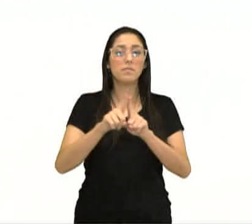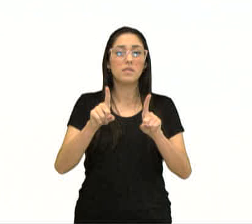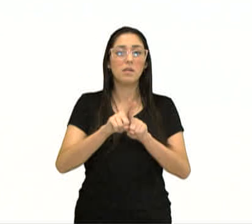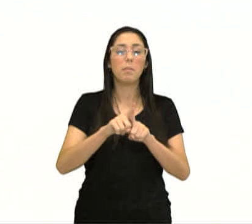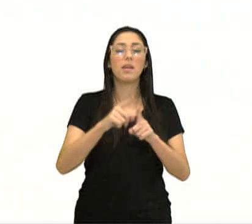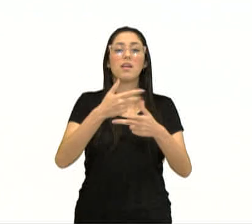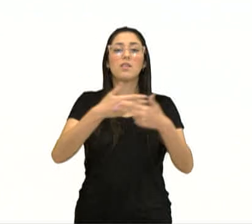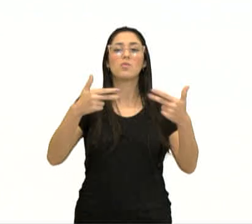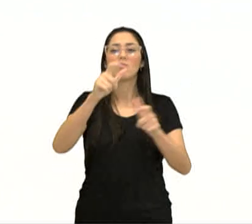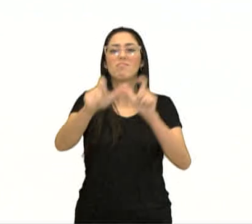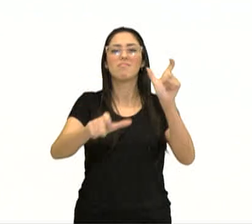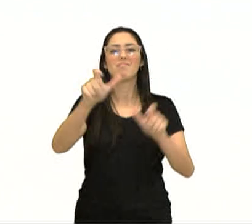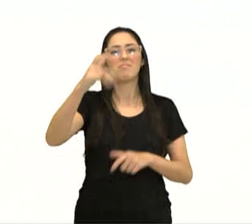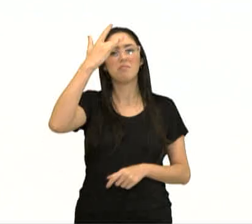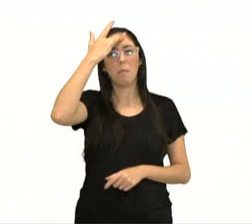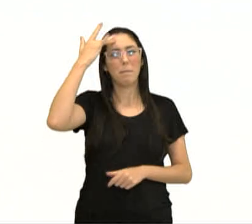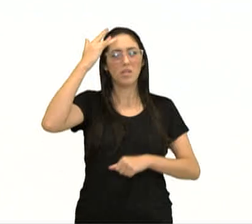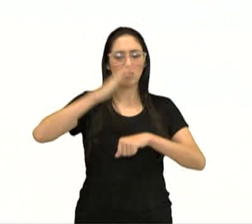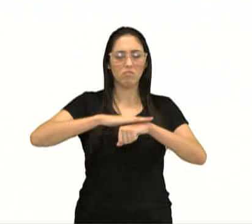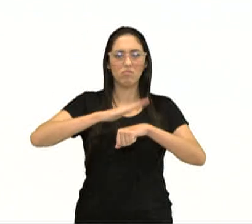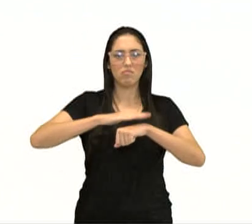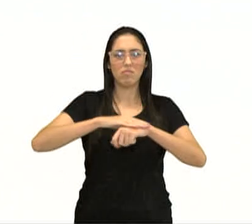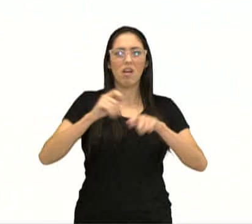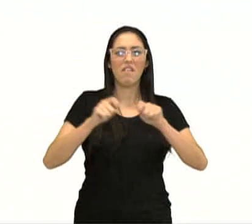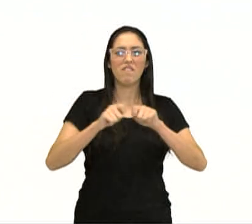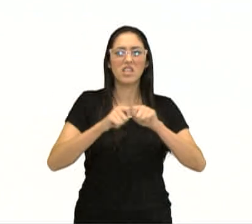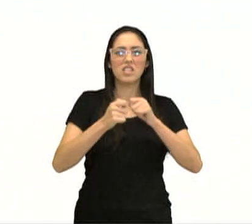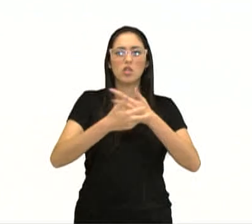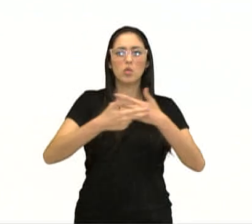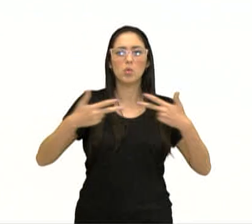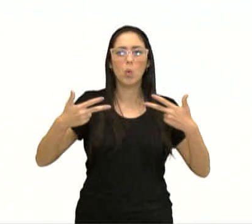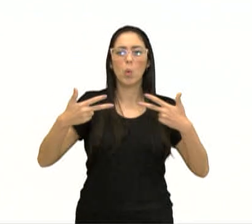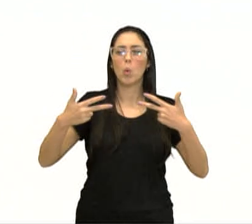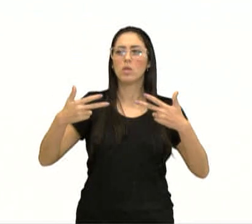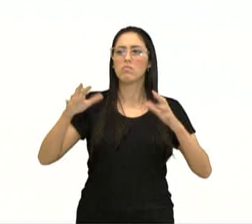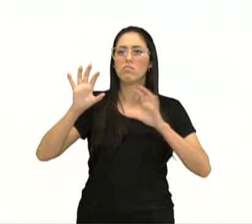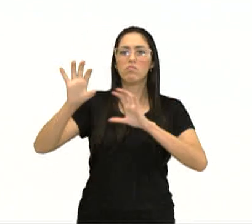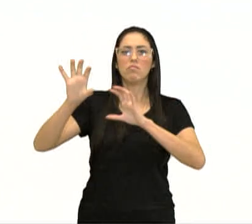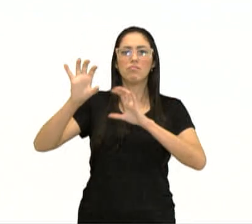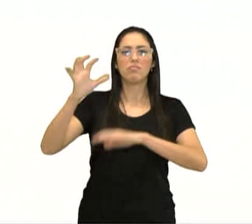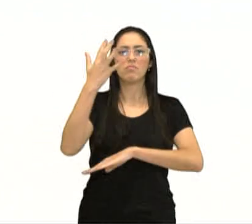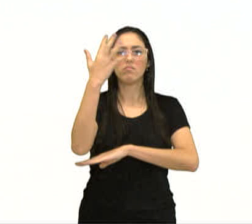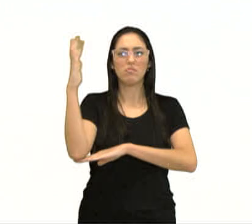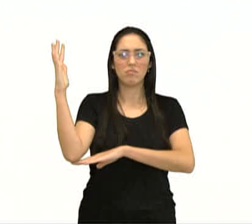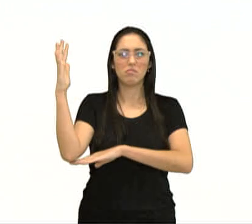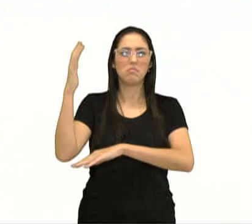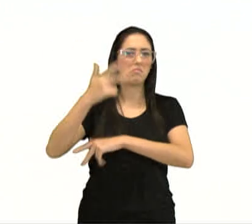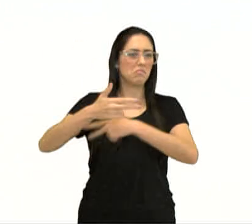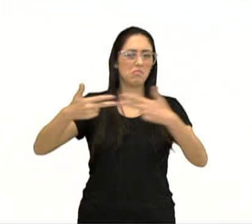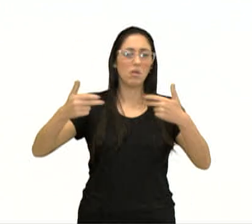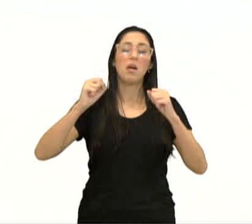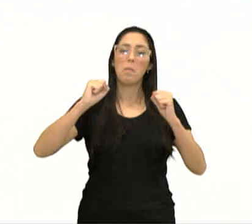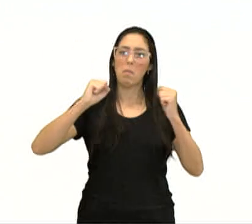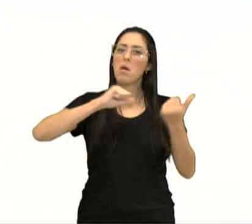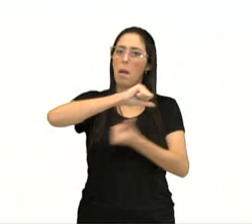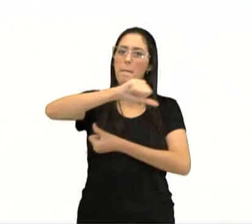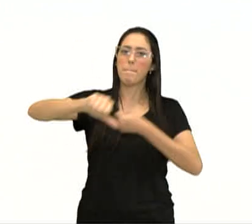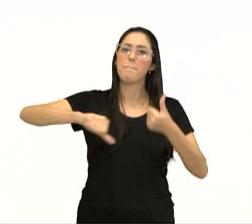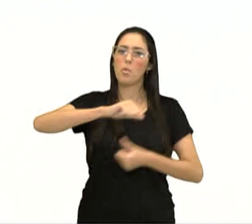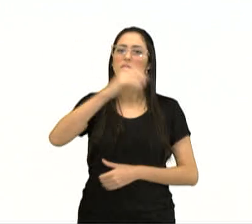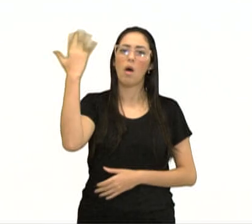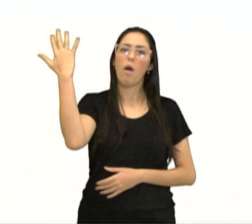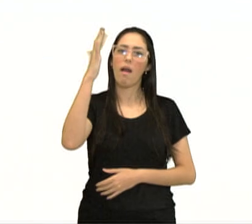humana, a nossa relação para com o meio ambiente, pode também influenciar em mudanças nas